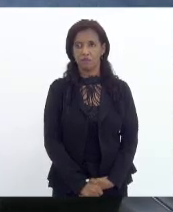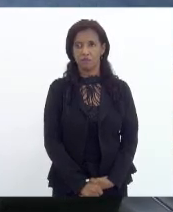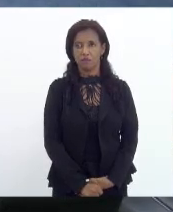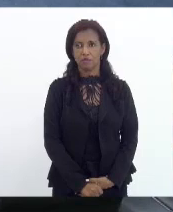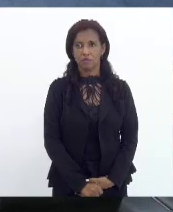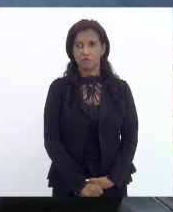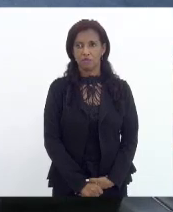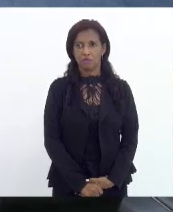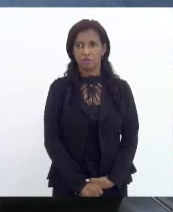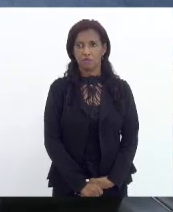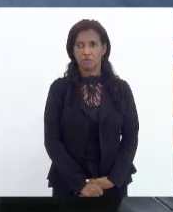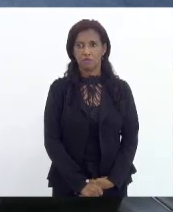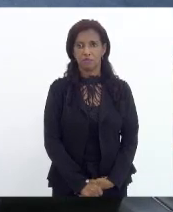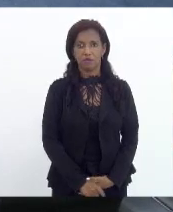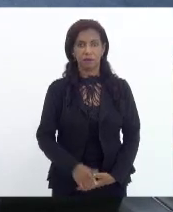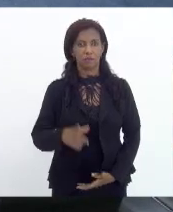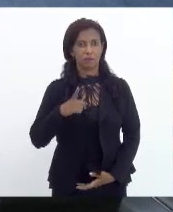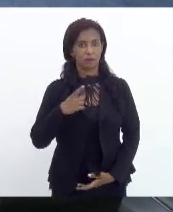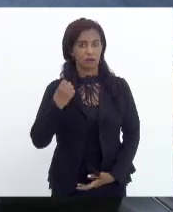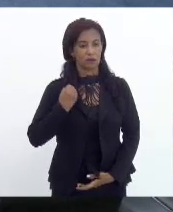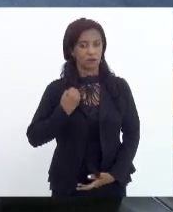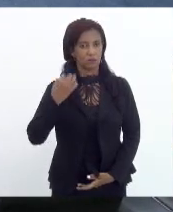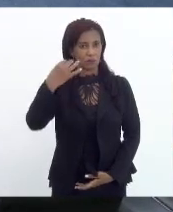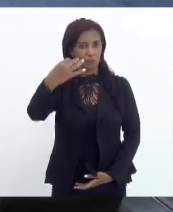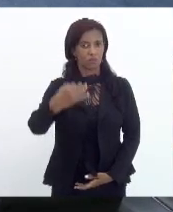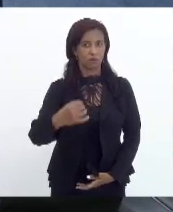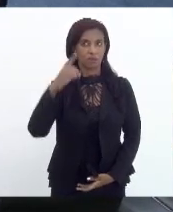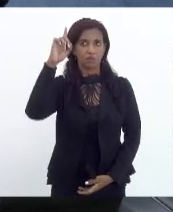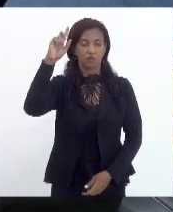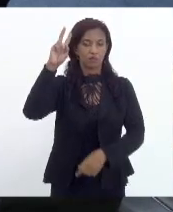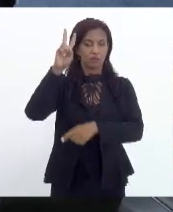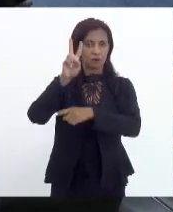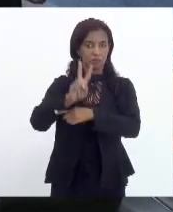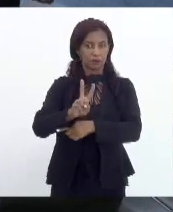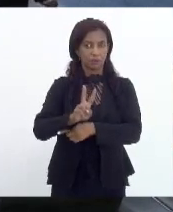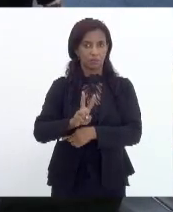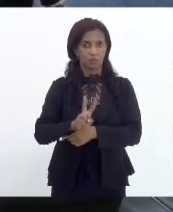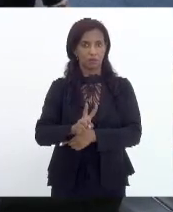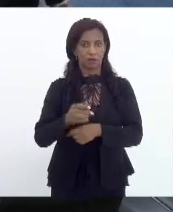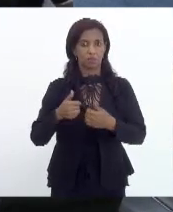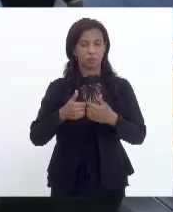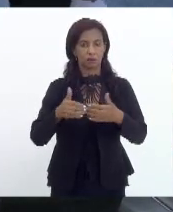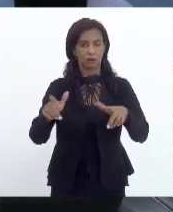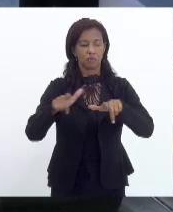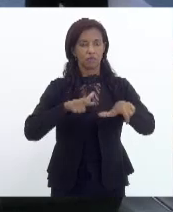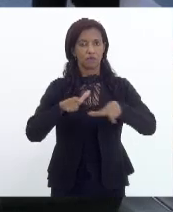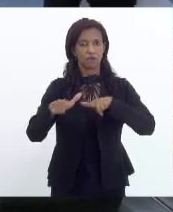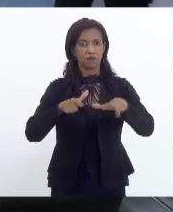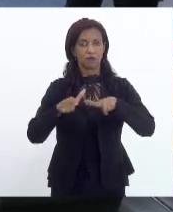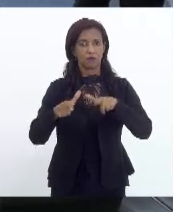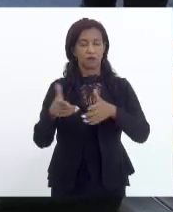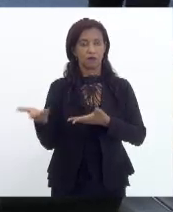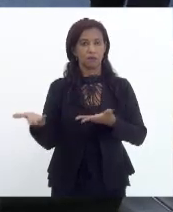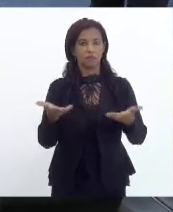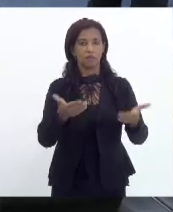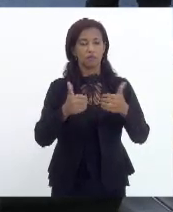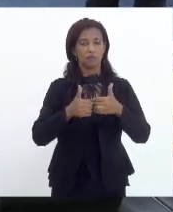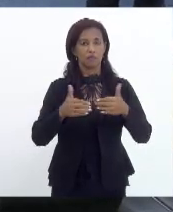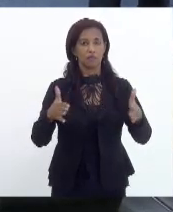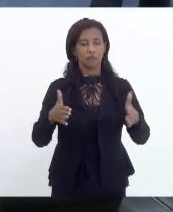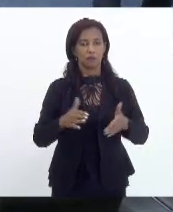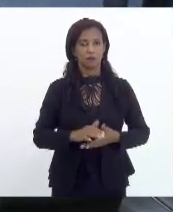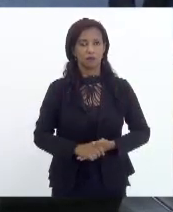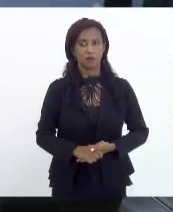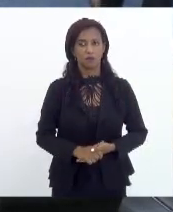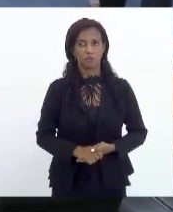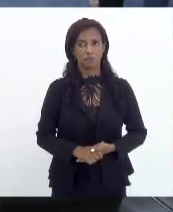e a venda no legal havendo número legal e sob a proteção de Deus iniciamos nossos trabalhos está aberta a